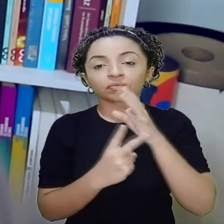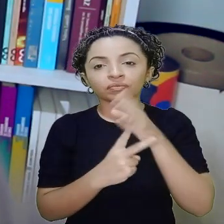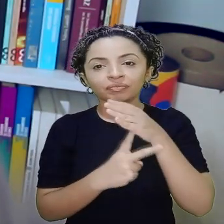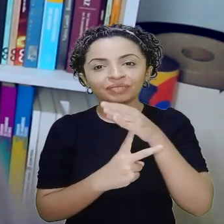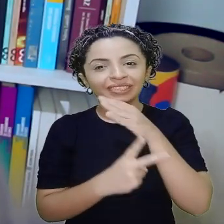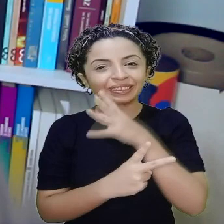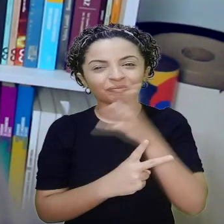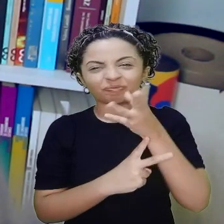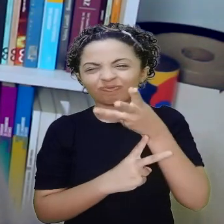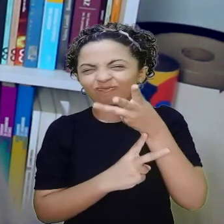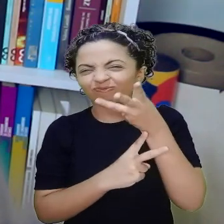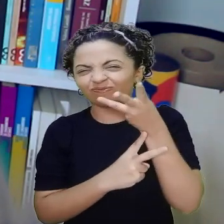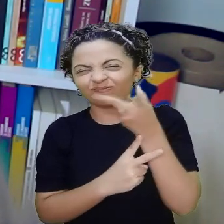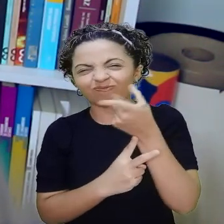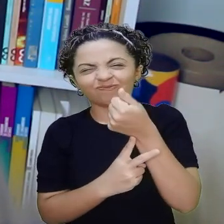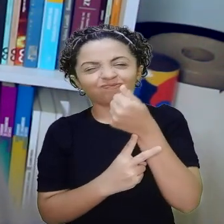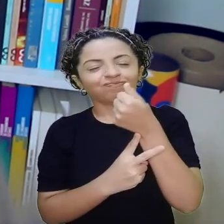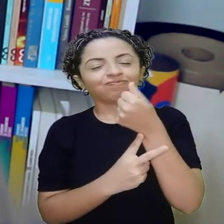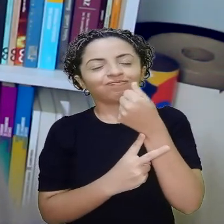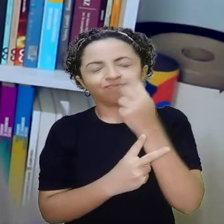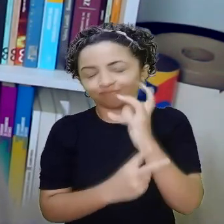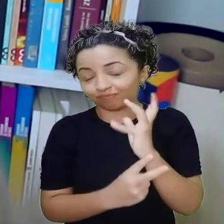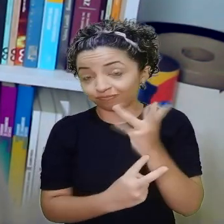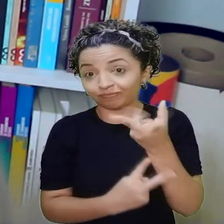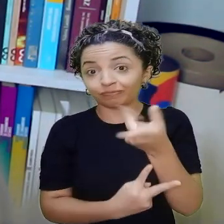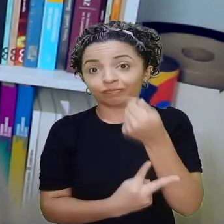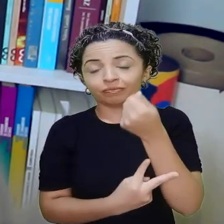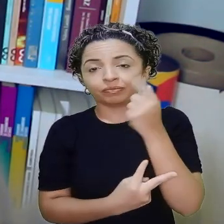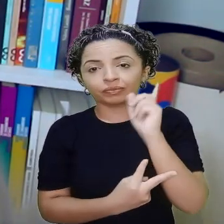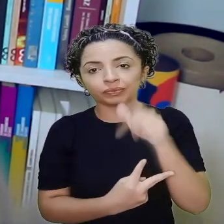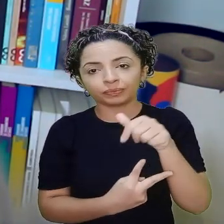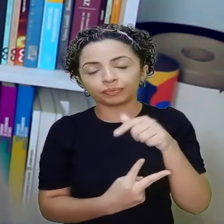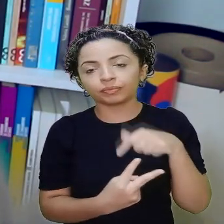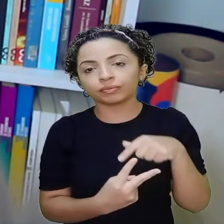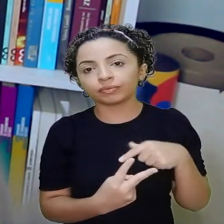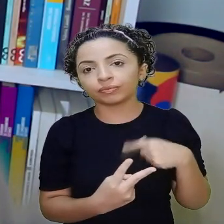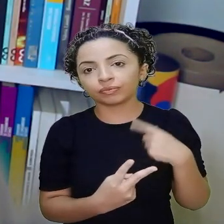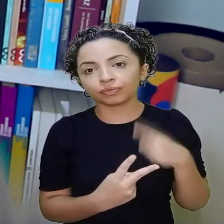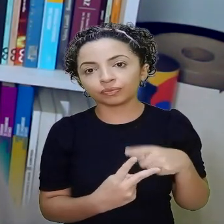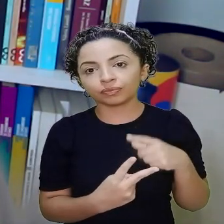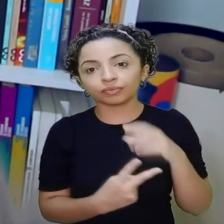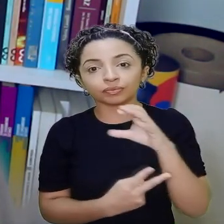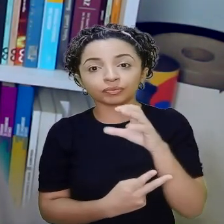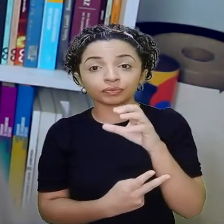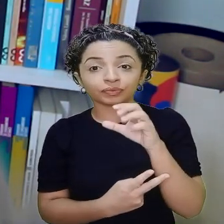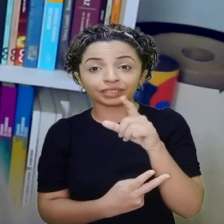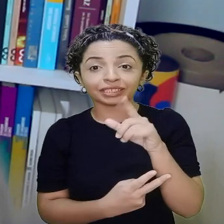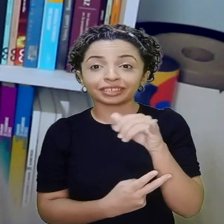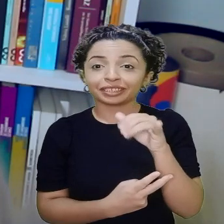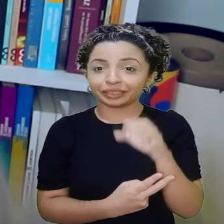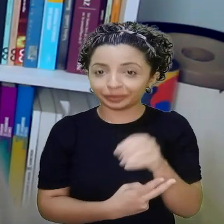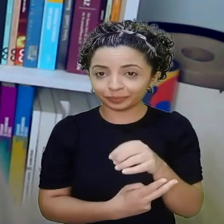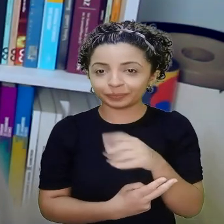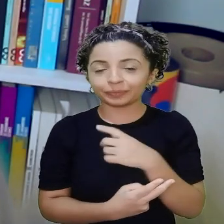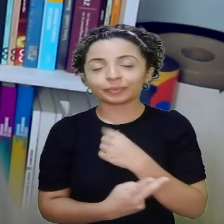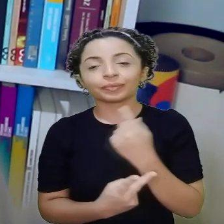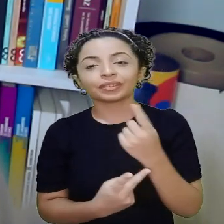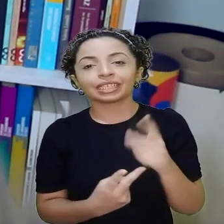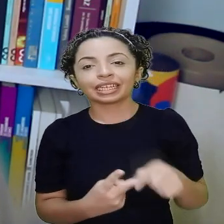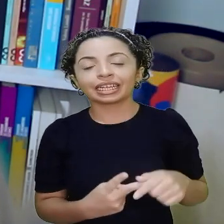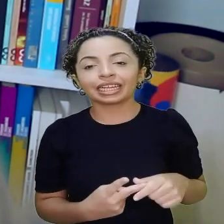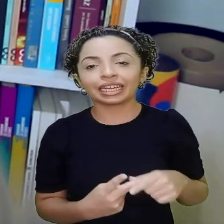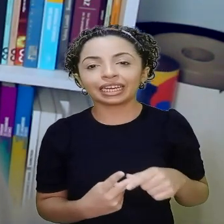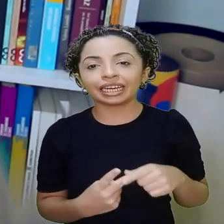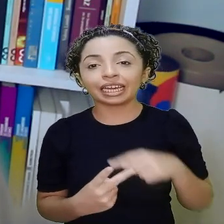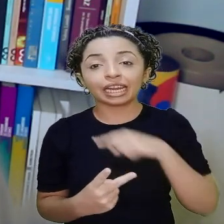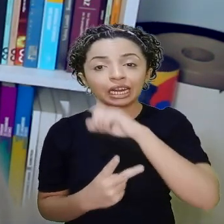achei espetacular. Eu achei espetacular a primeira parte dele, que é o Clio, e